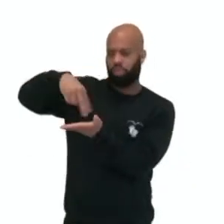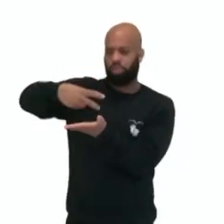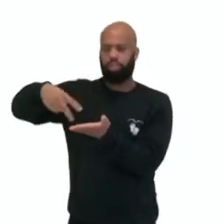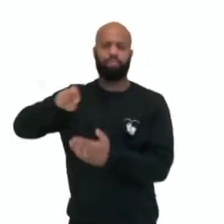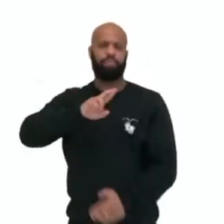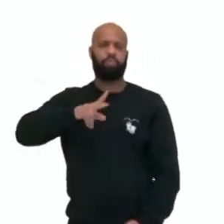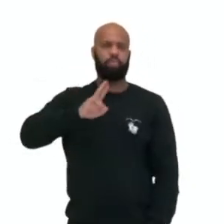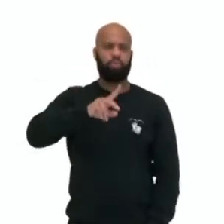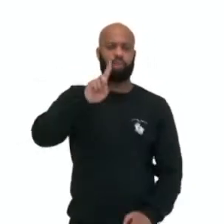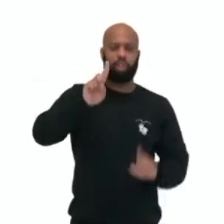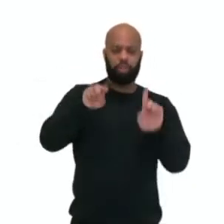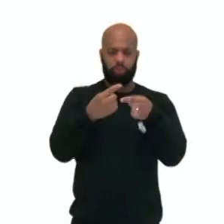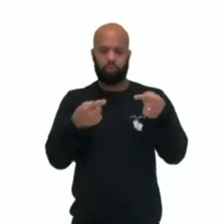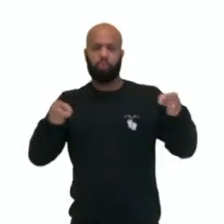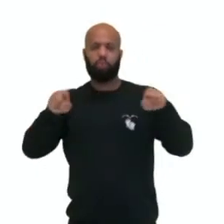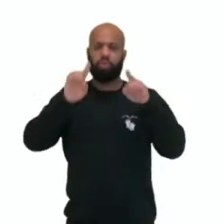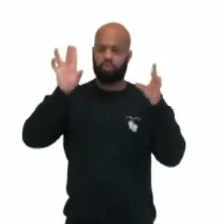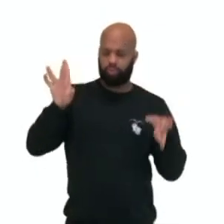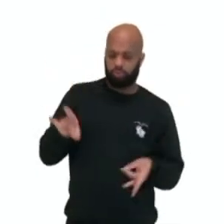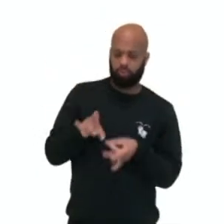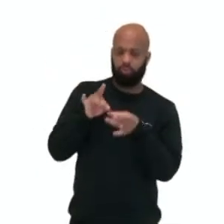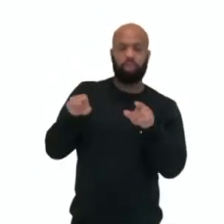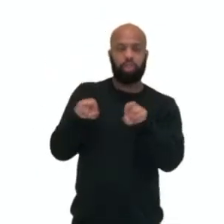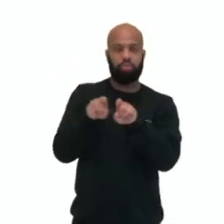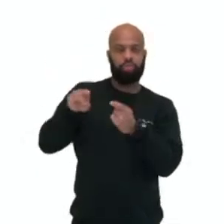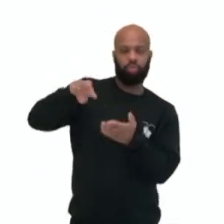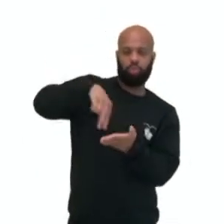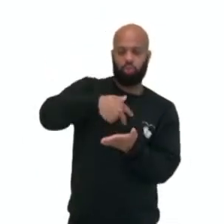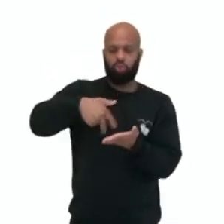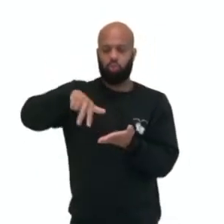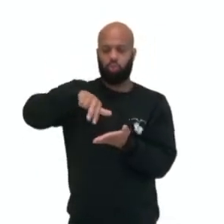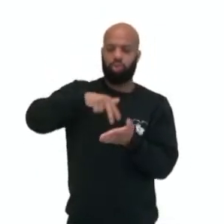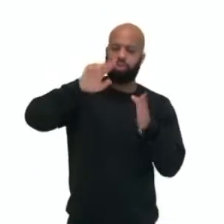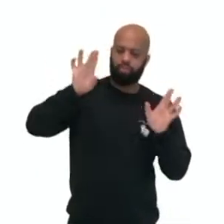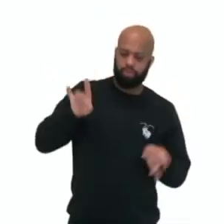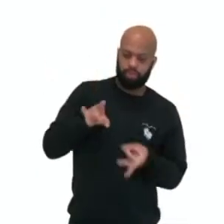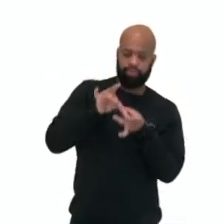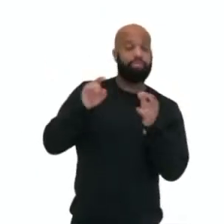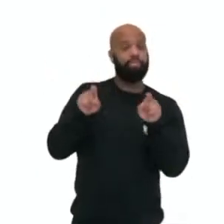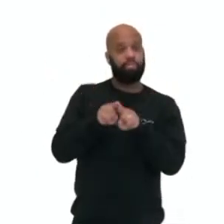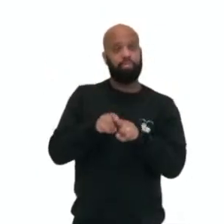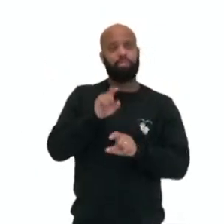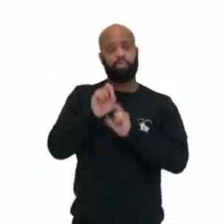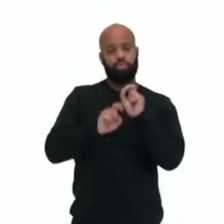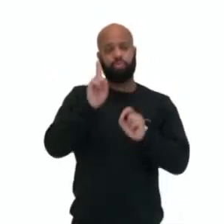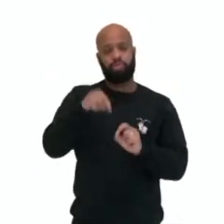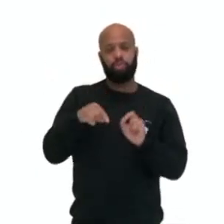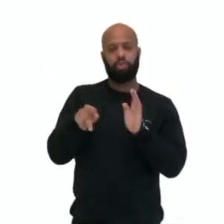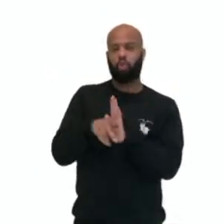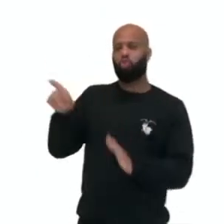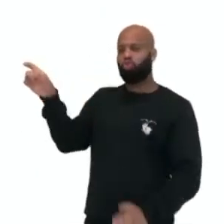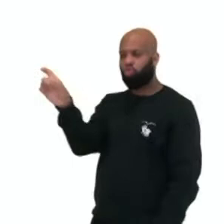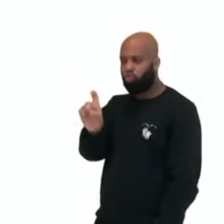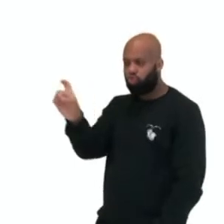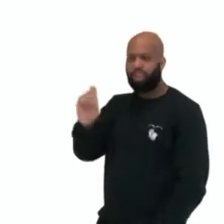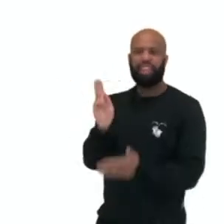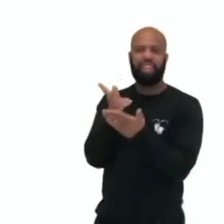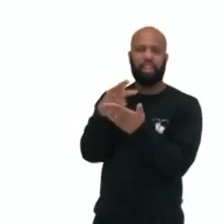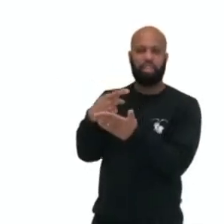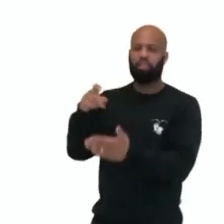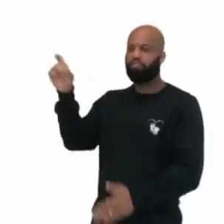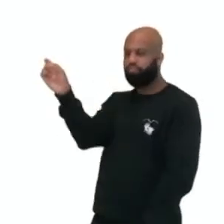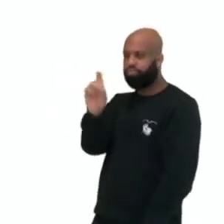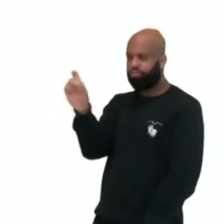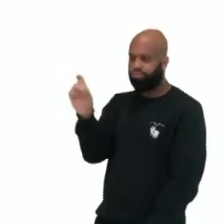uma música específica, de uma dança específica e também a gente está falando dos grafites. Então, tudo